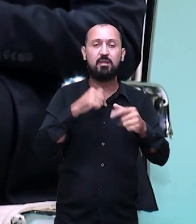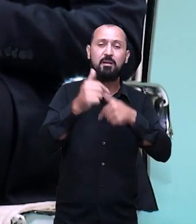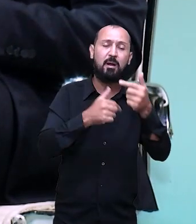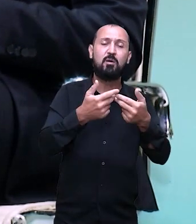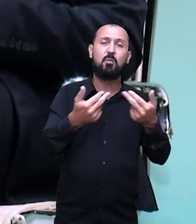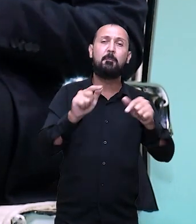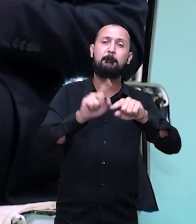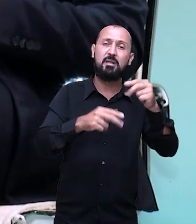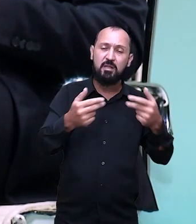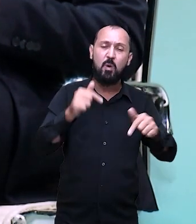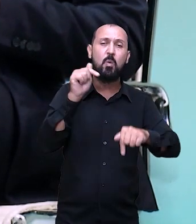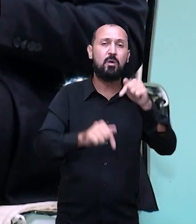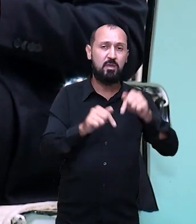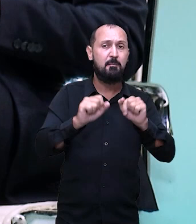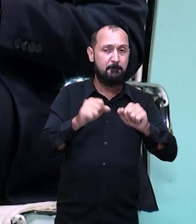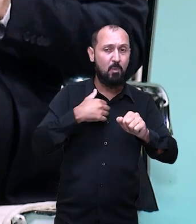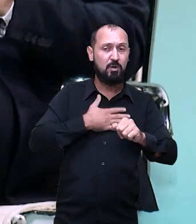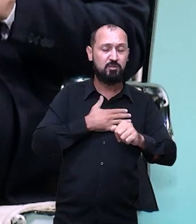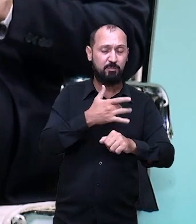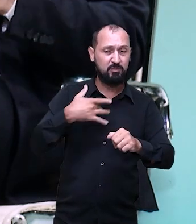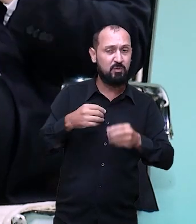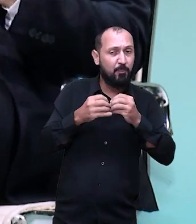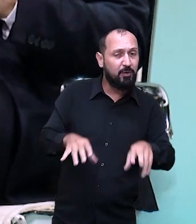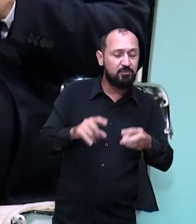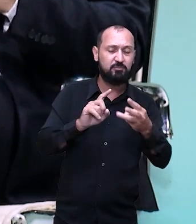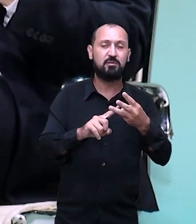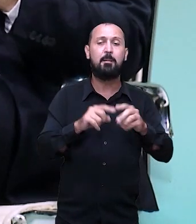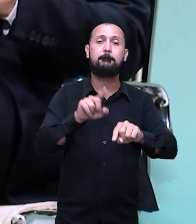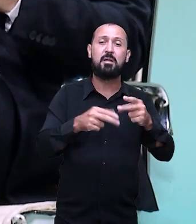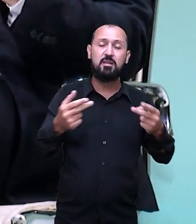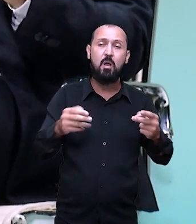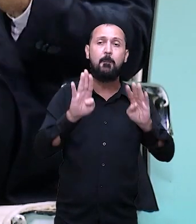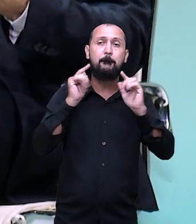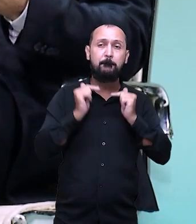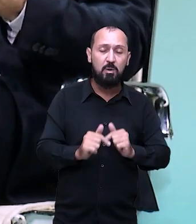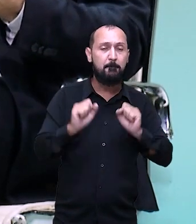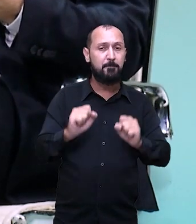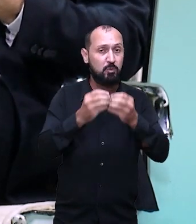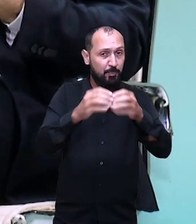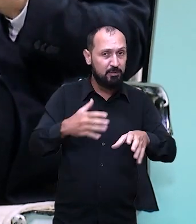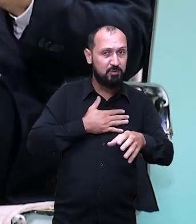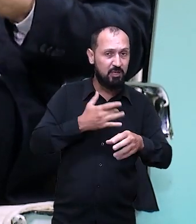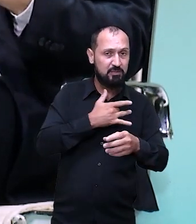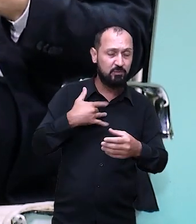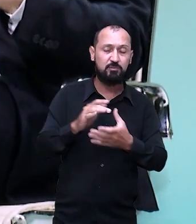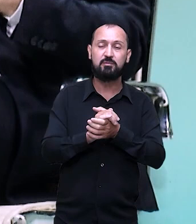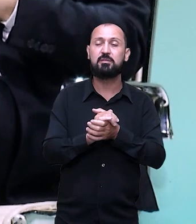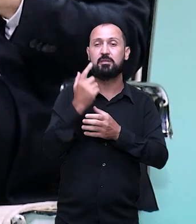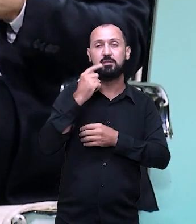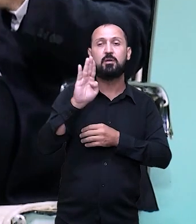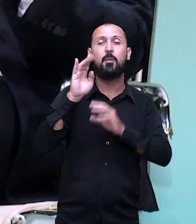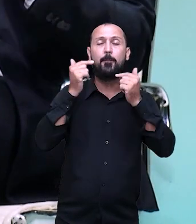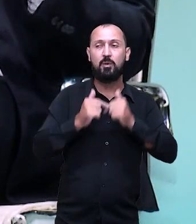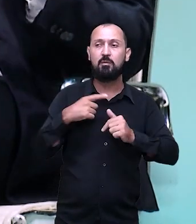né? E todas essas normas que vêm sendo implementadas no curso do tempo, elas foram